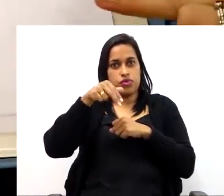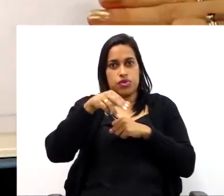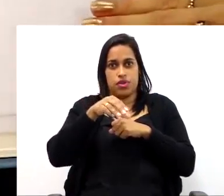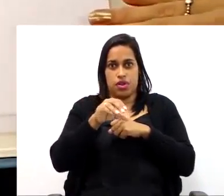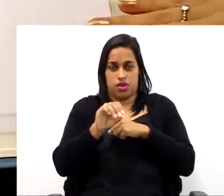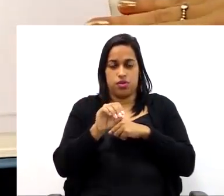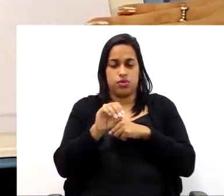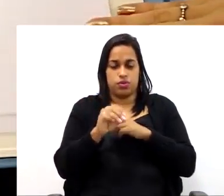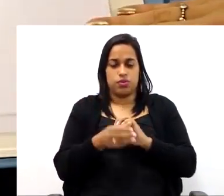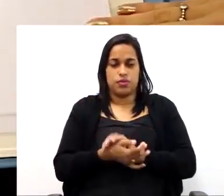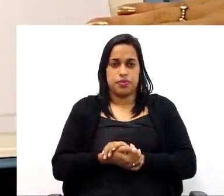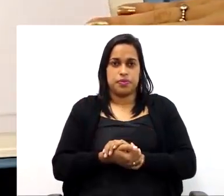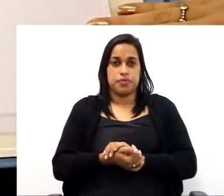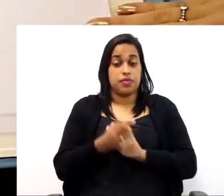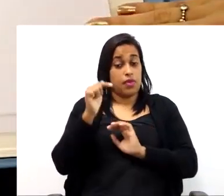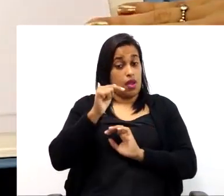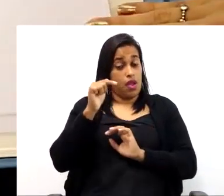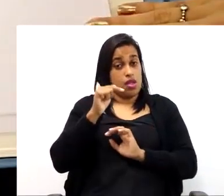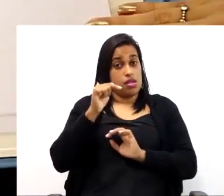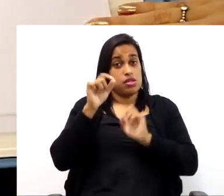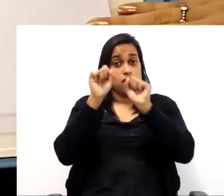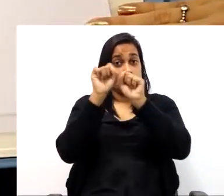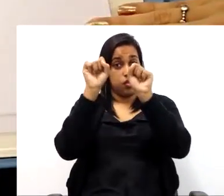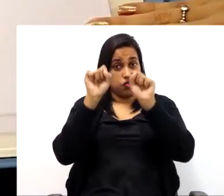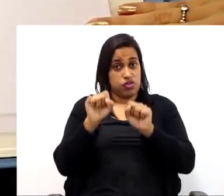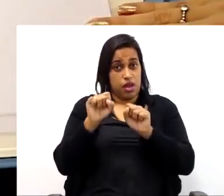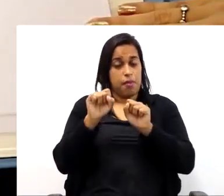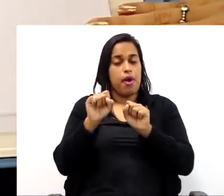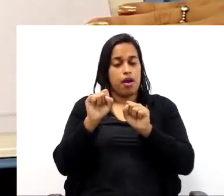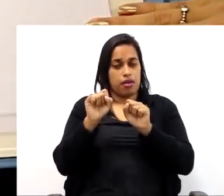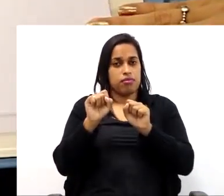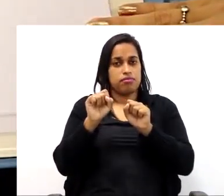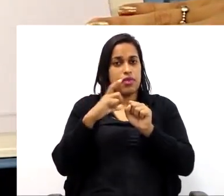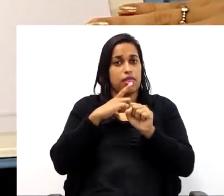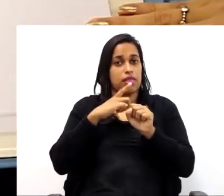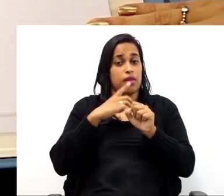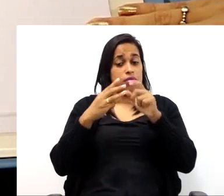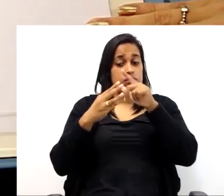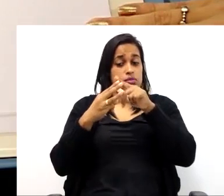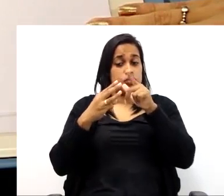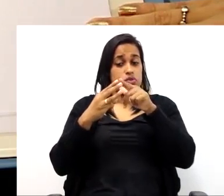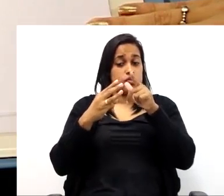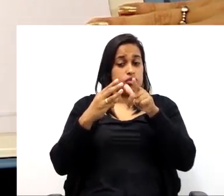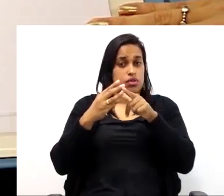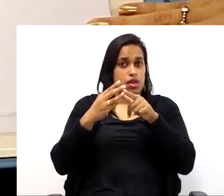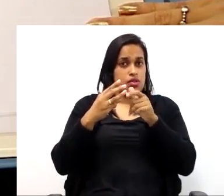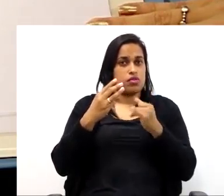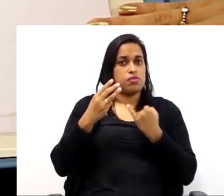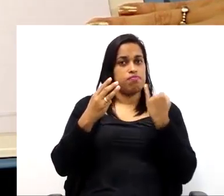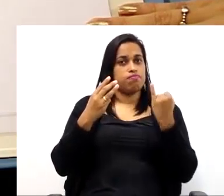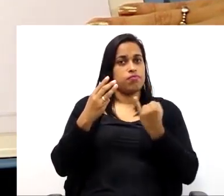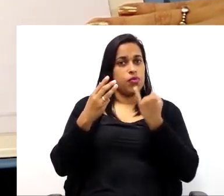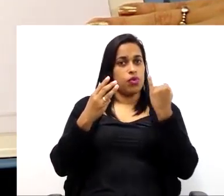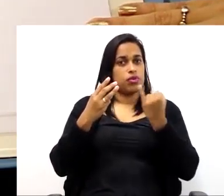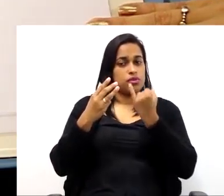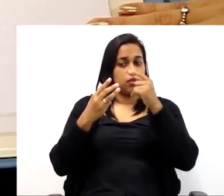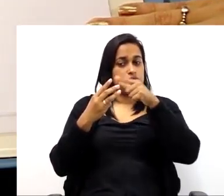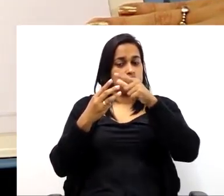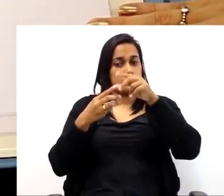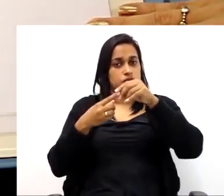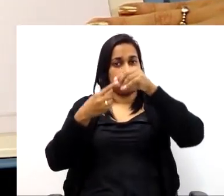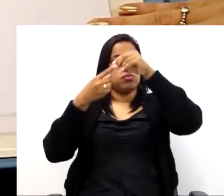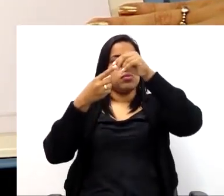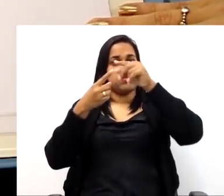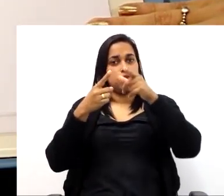Basicamente, no sistema mongiano, nós temos 3 posições básicas. A primeira posição